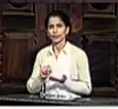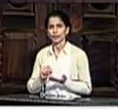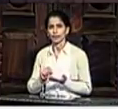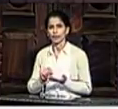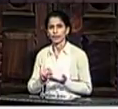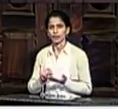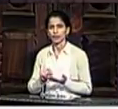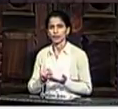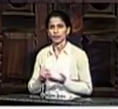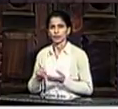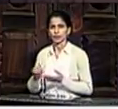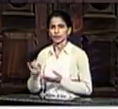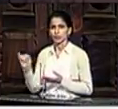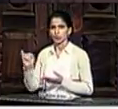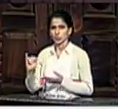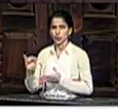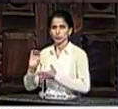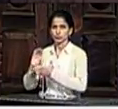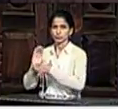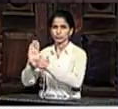dos benefícios fiscais